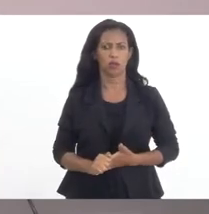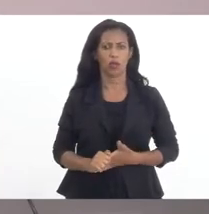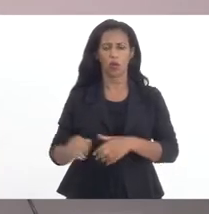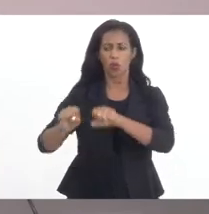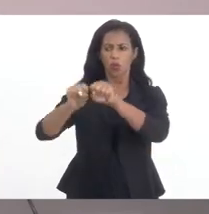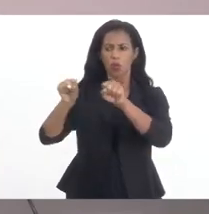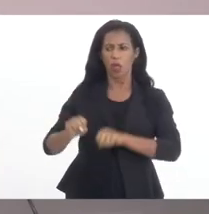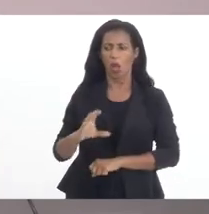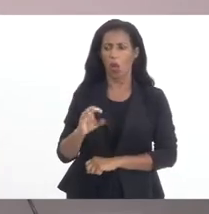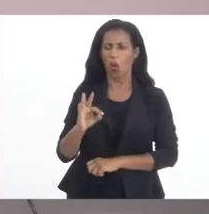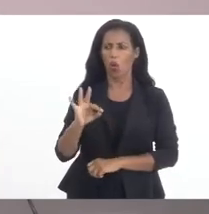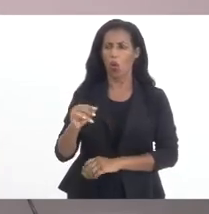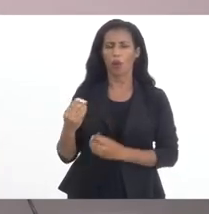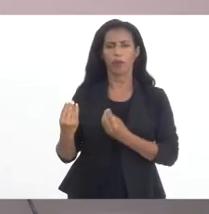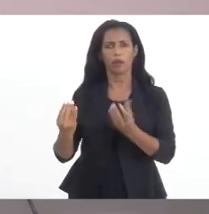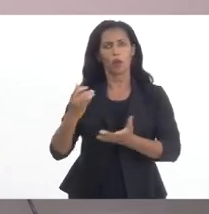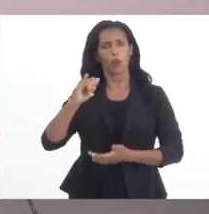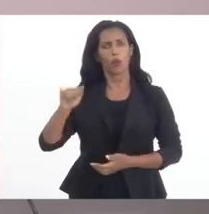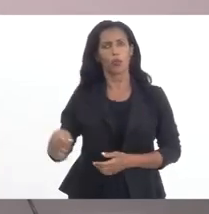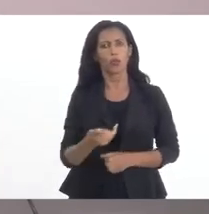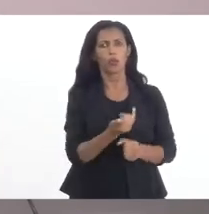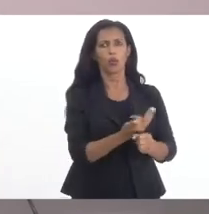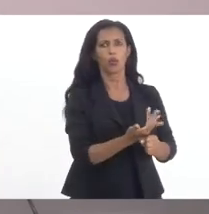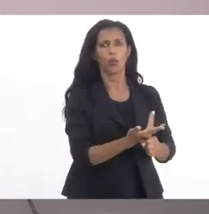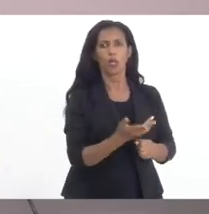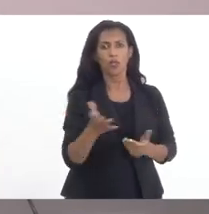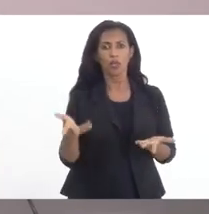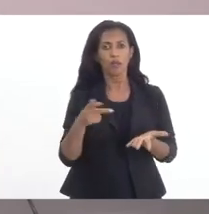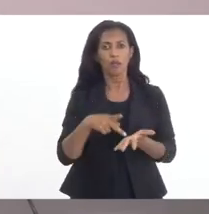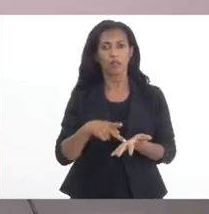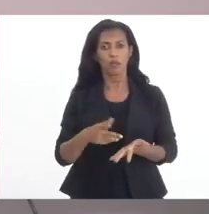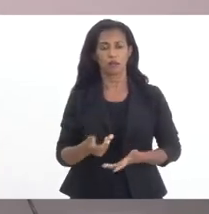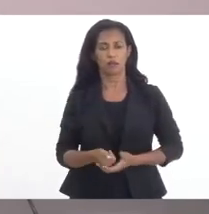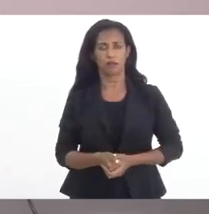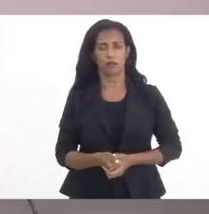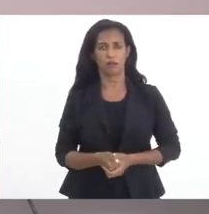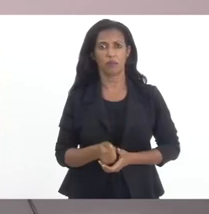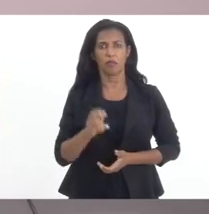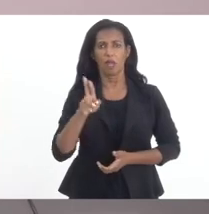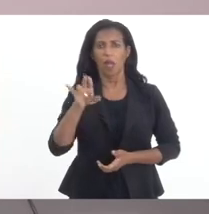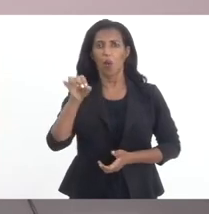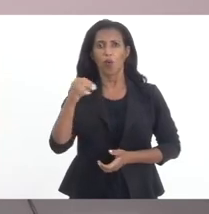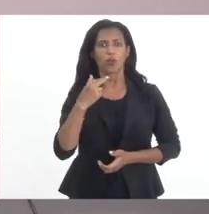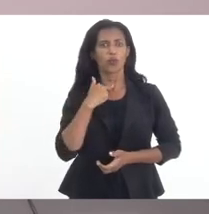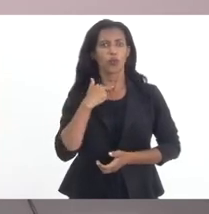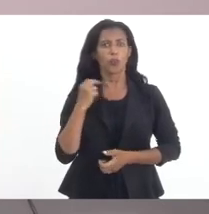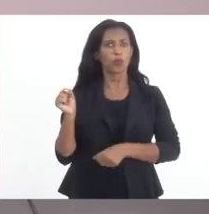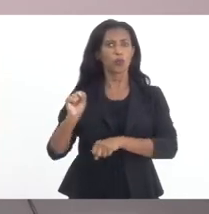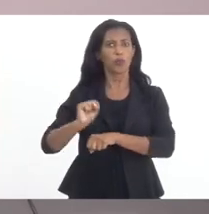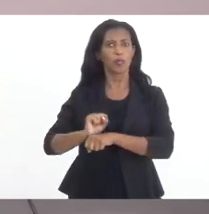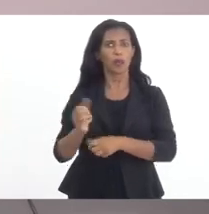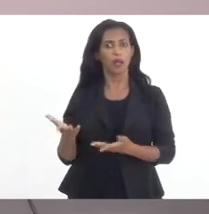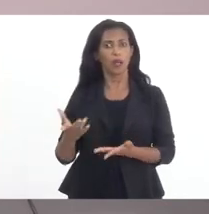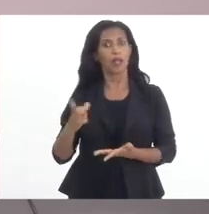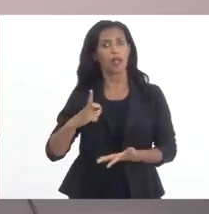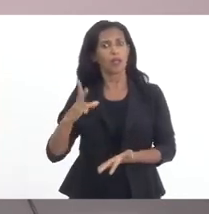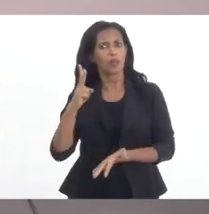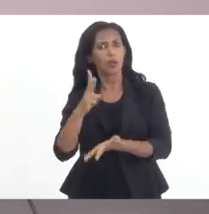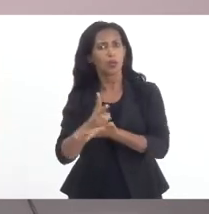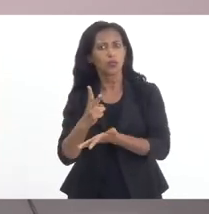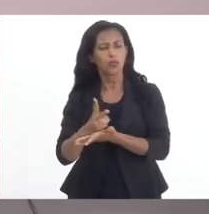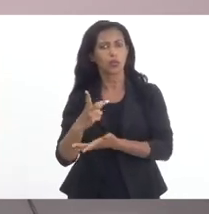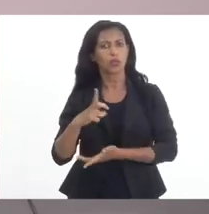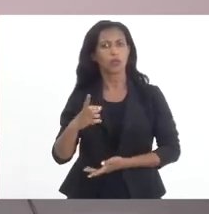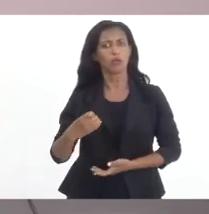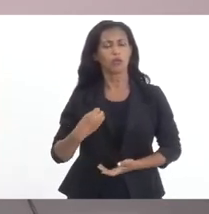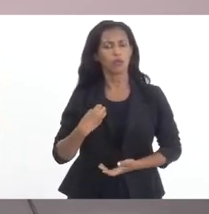de cota abriu-se oportunidade na UERJ. Essa que é a grande verdade. A UESO não pode deixar de existir, não. Ela tem que continuar